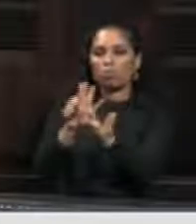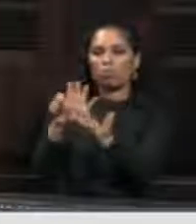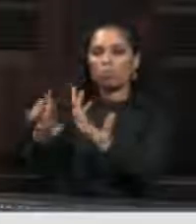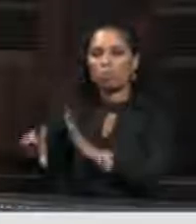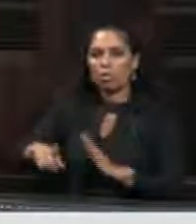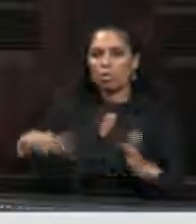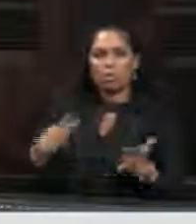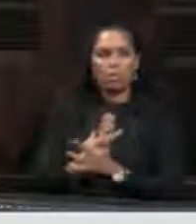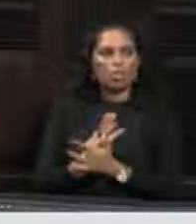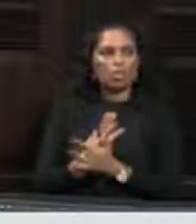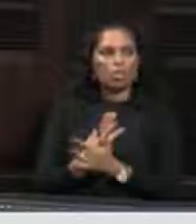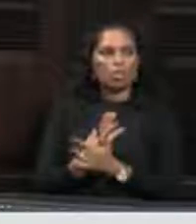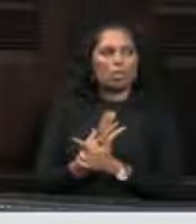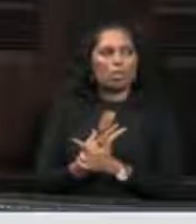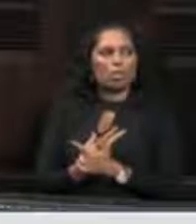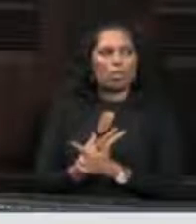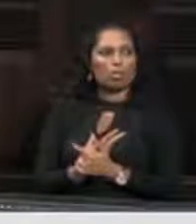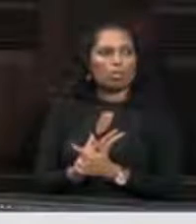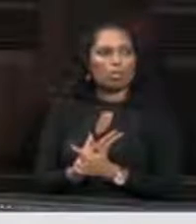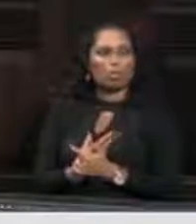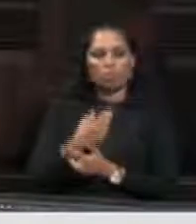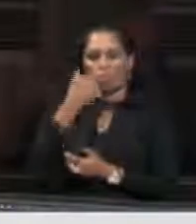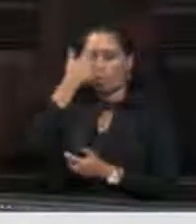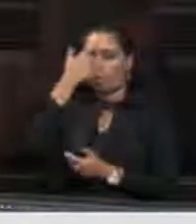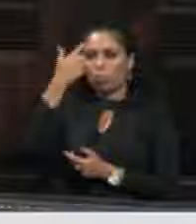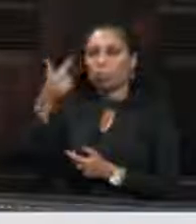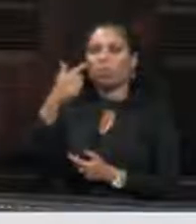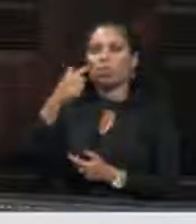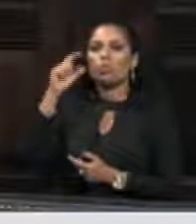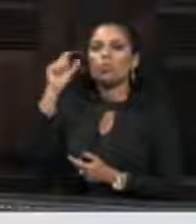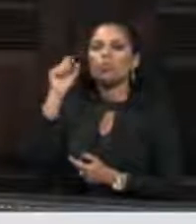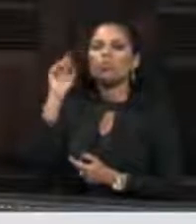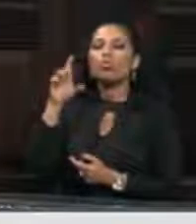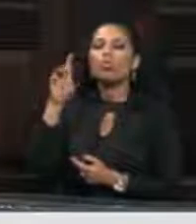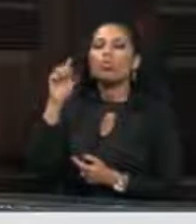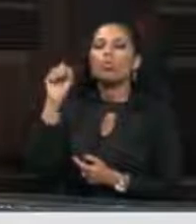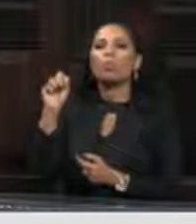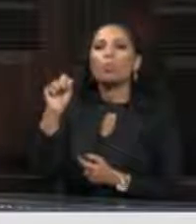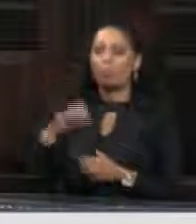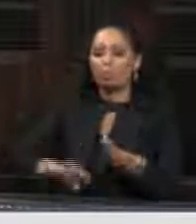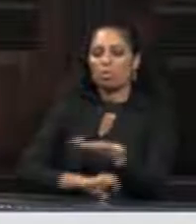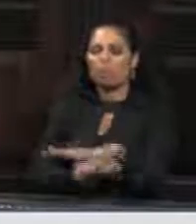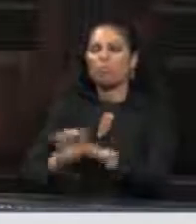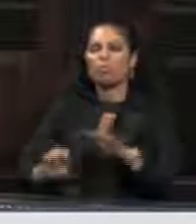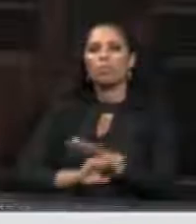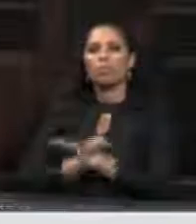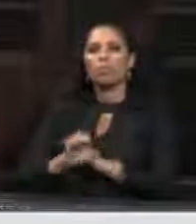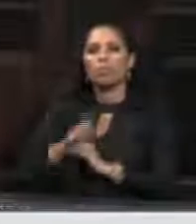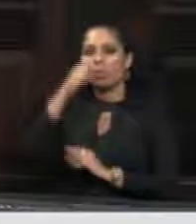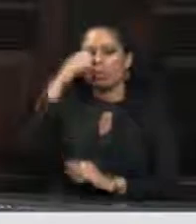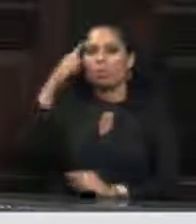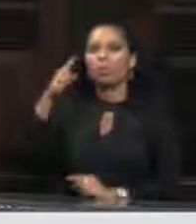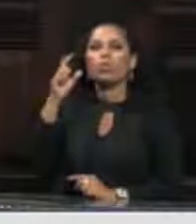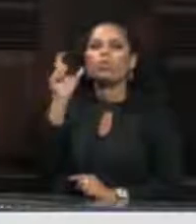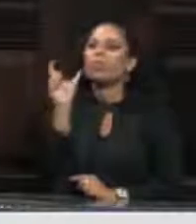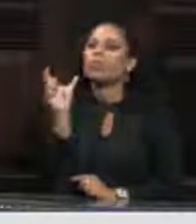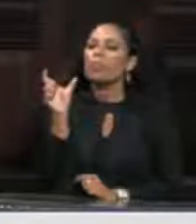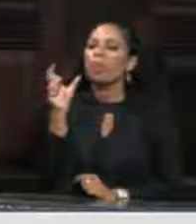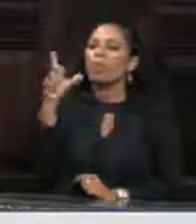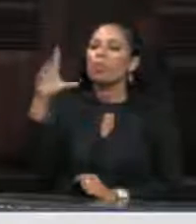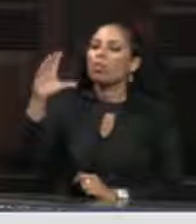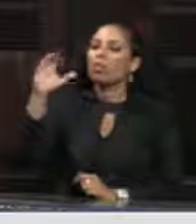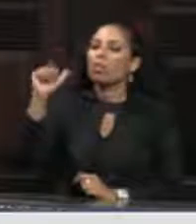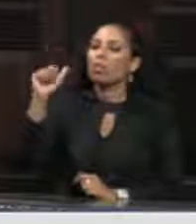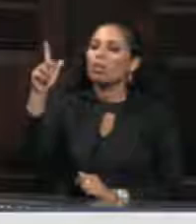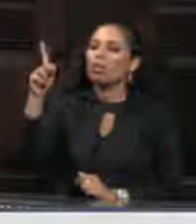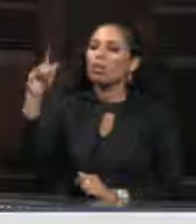voracidade do capital, capital selvagem. É isto que a gente vê e lê exatamente nesta